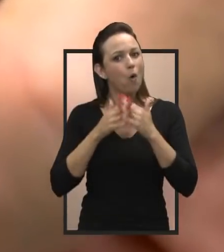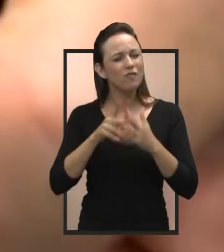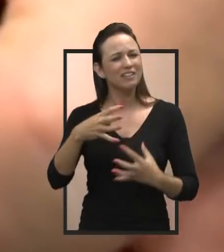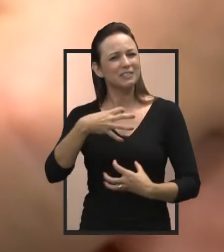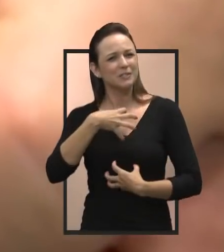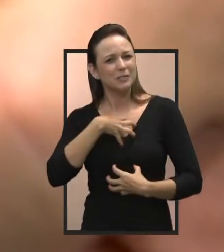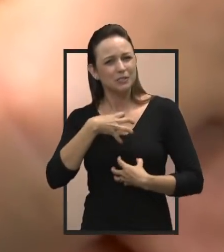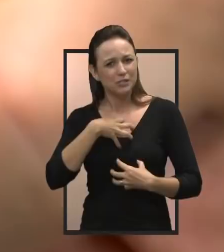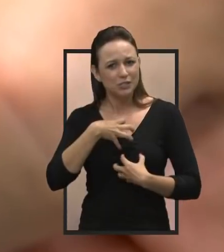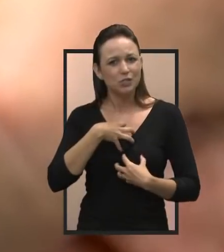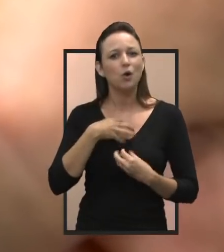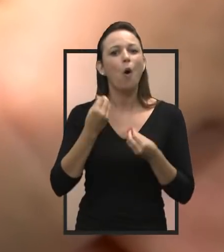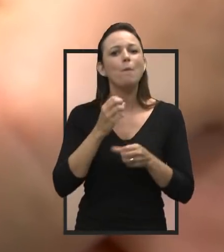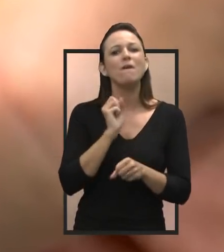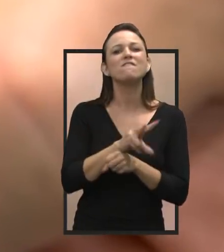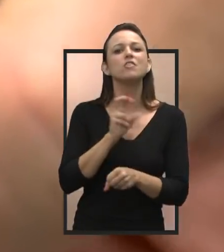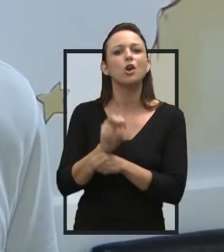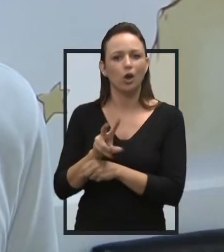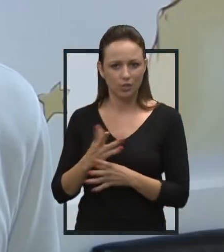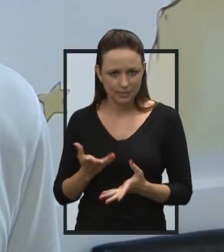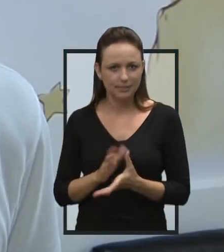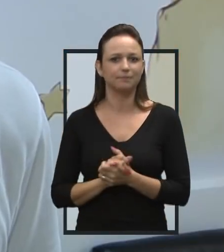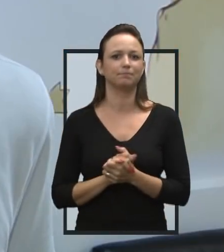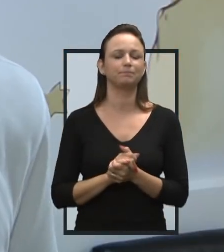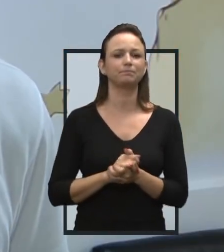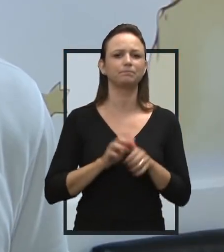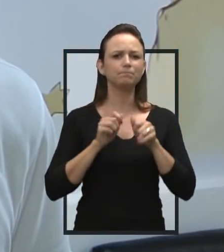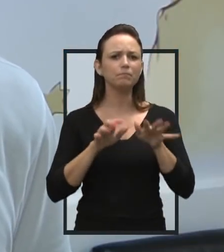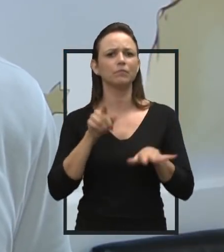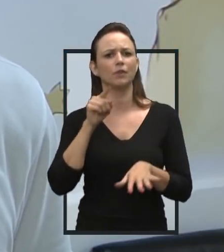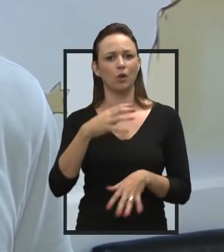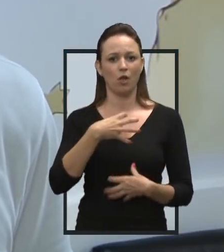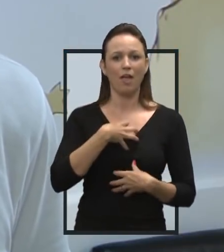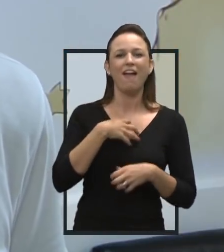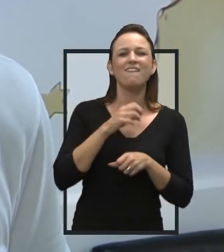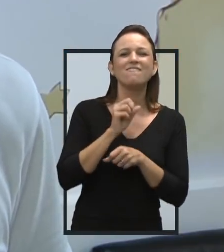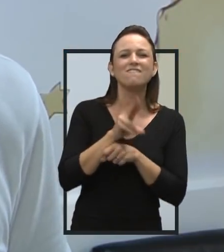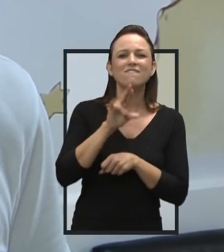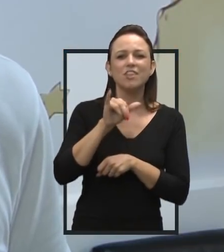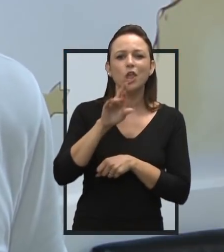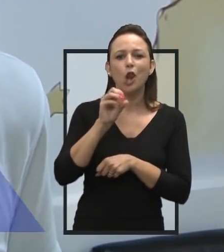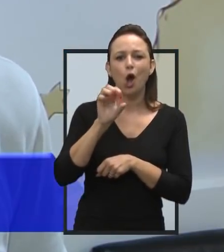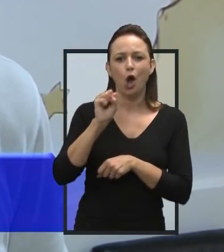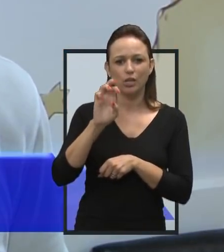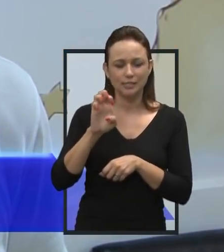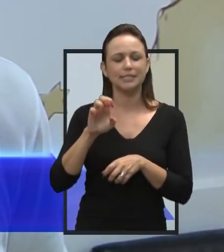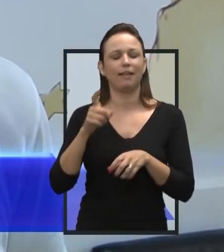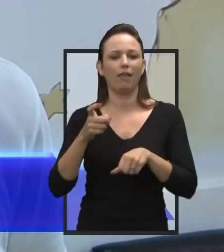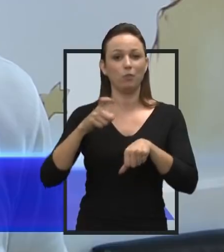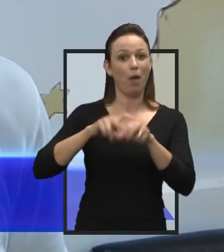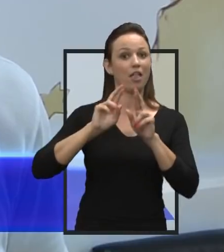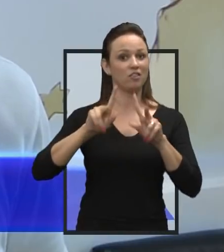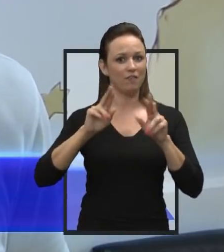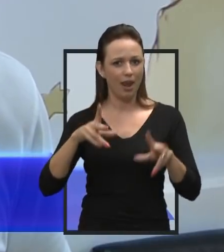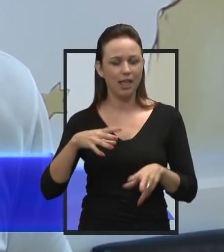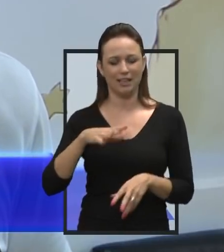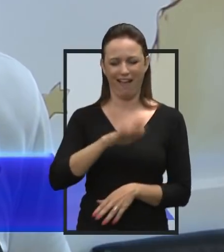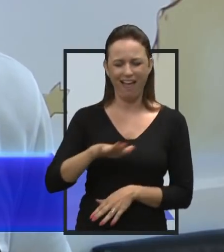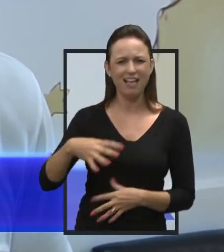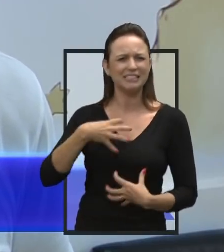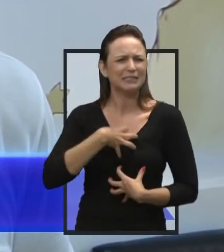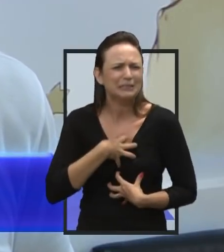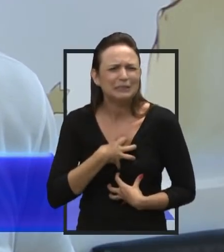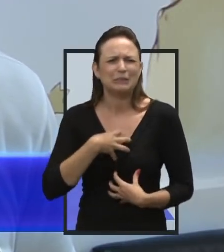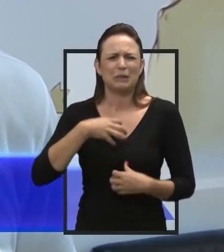esses sintomas com os de uma virose. Virose é uma coisa, esses quadros de escorpião é muito grave, a criança fica muito ruim. Então